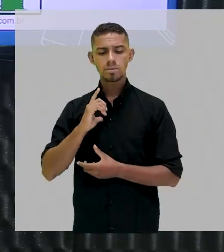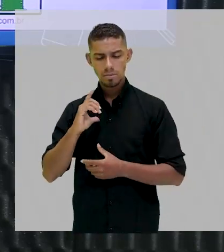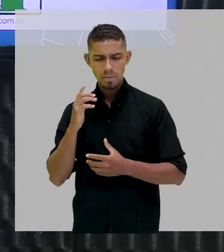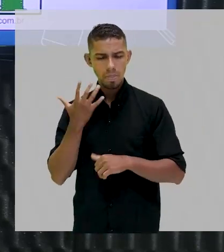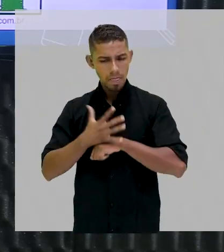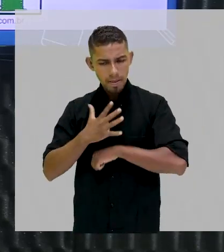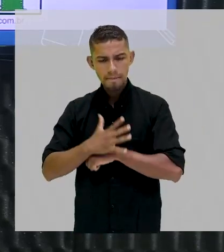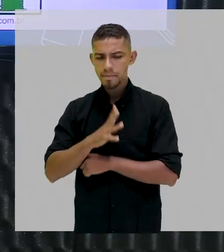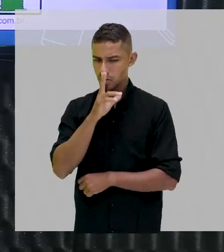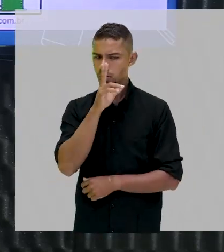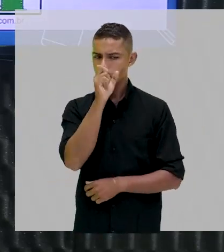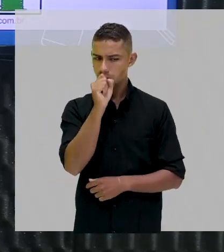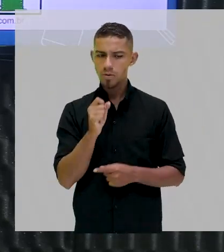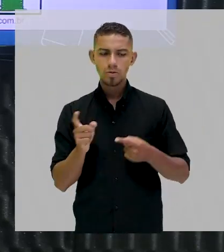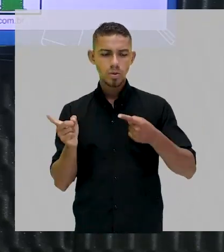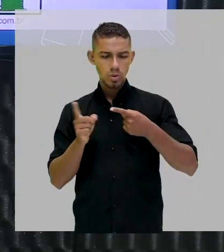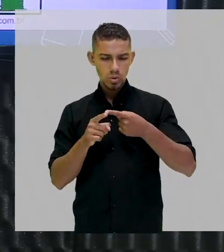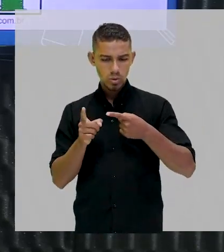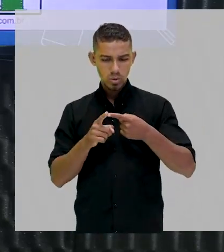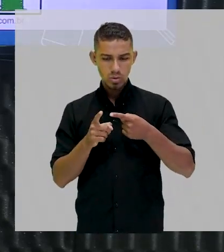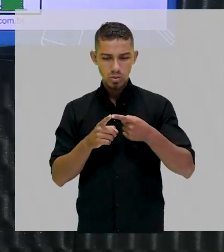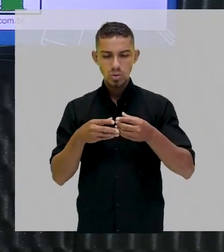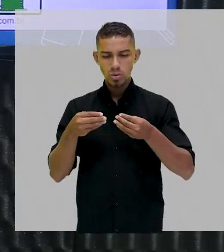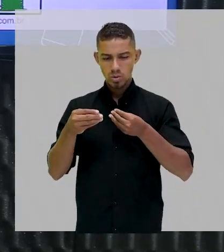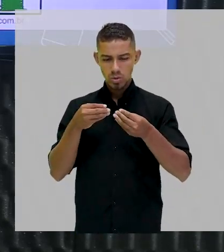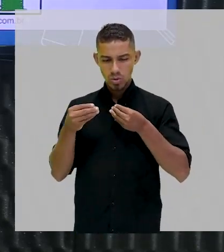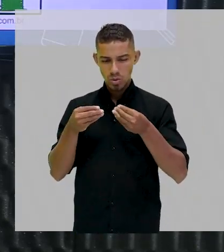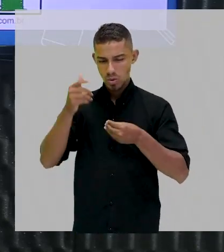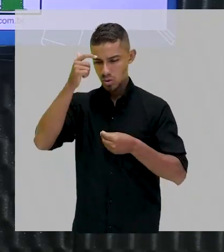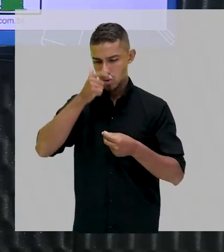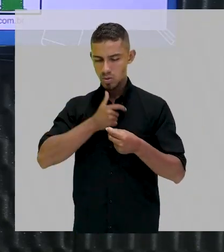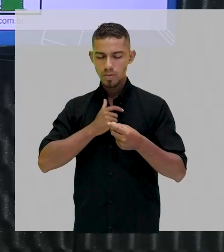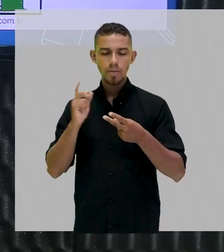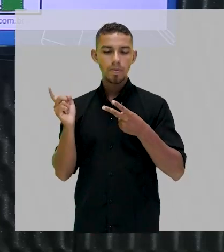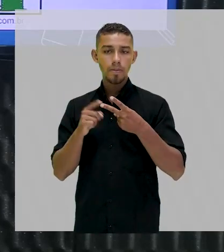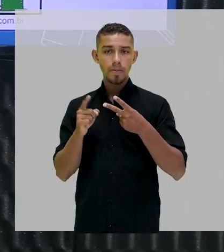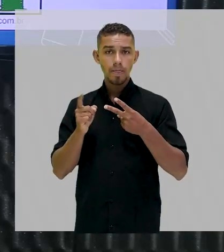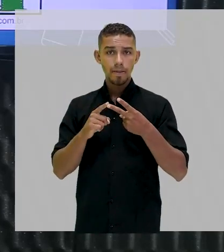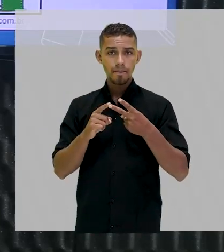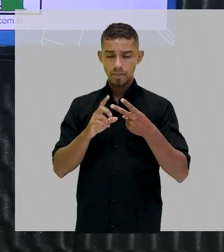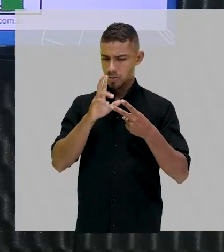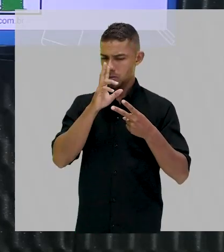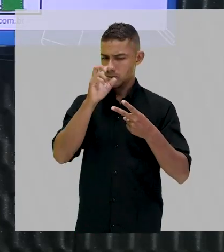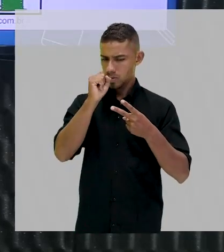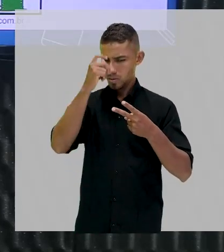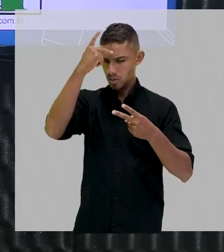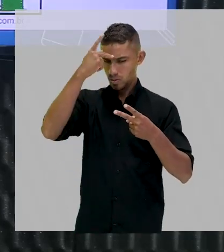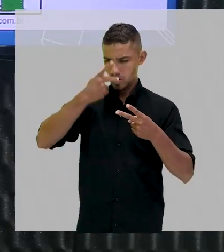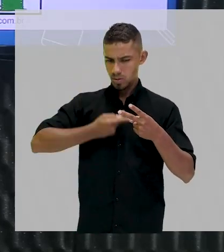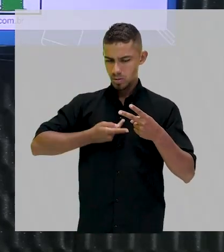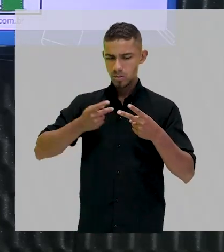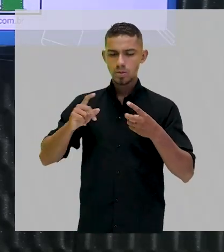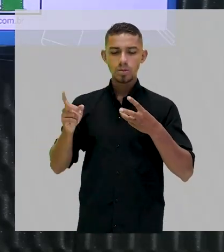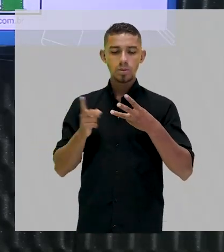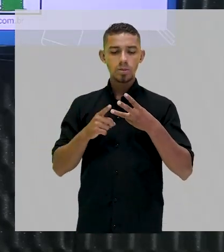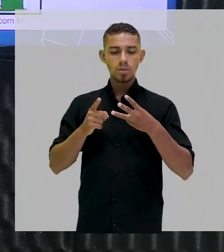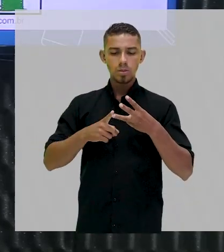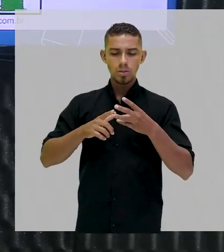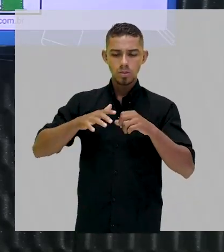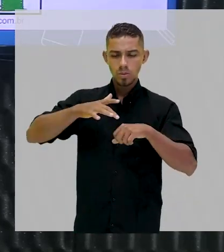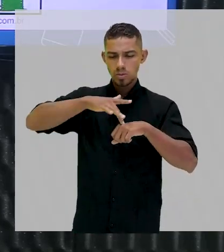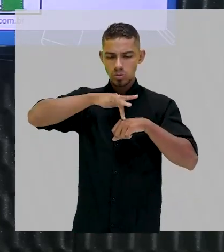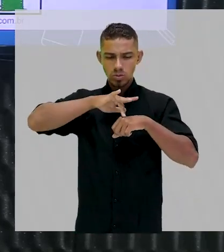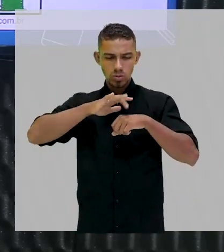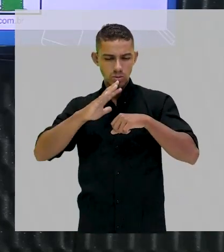forma muito forte. A questão da flexibilidade, a questão da própria força, a questão do